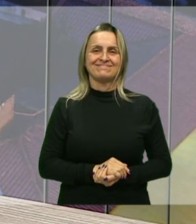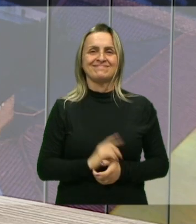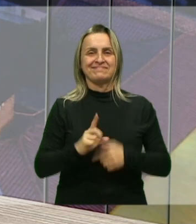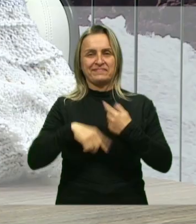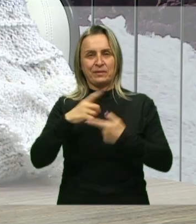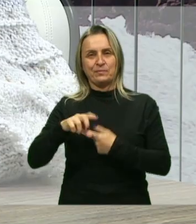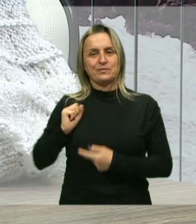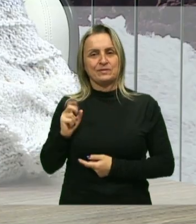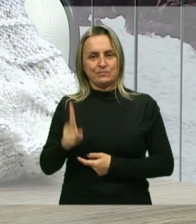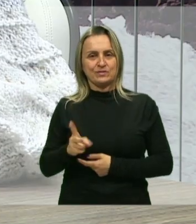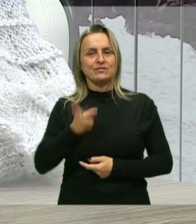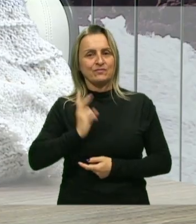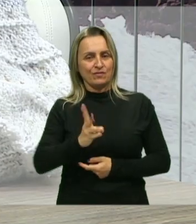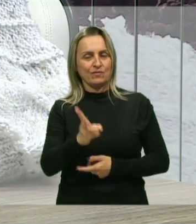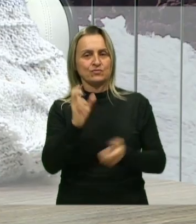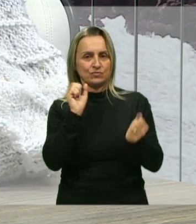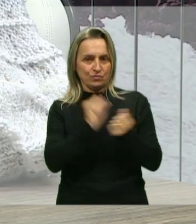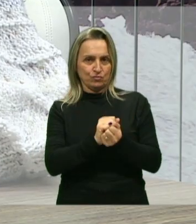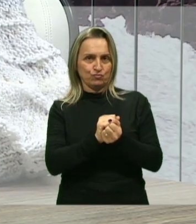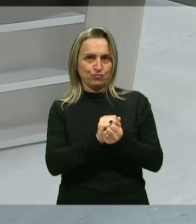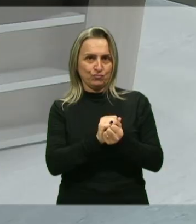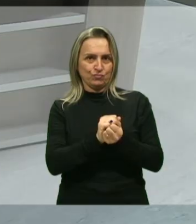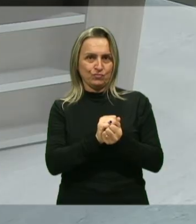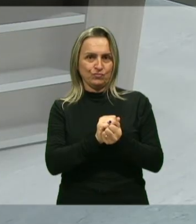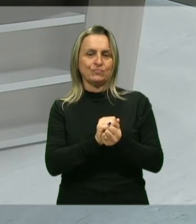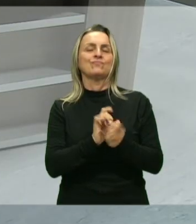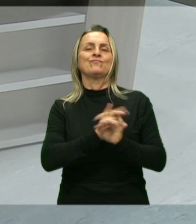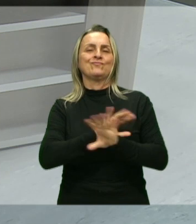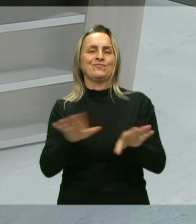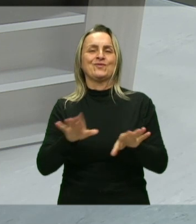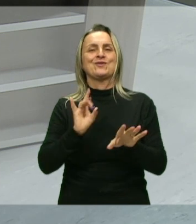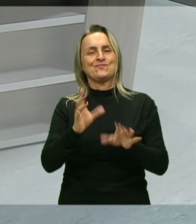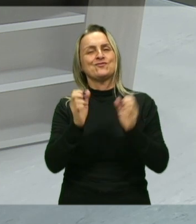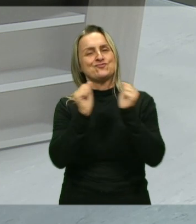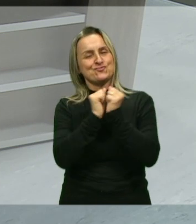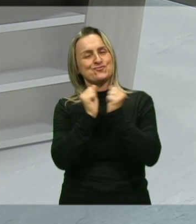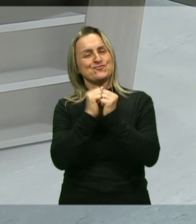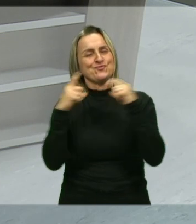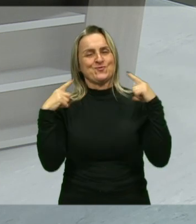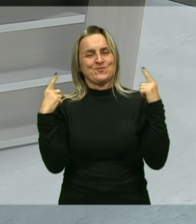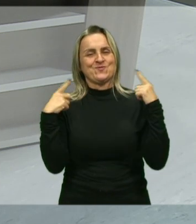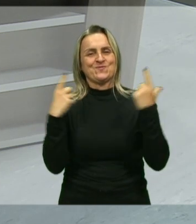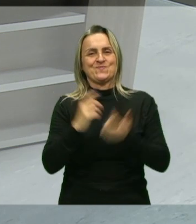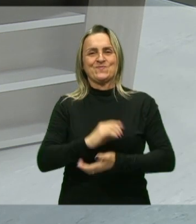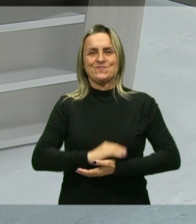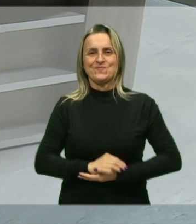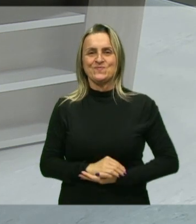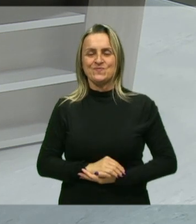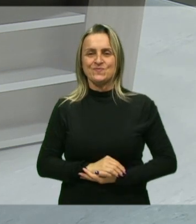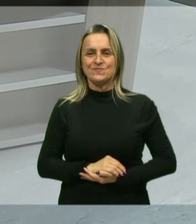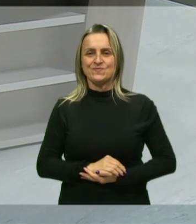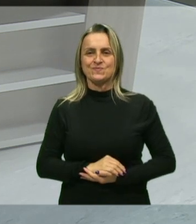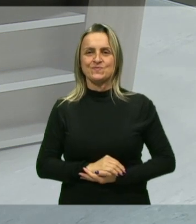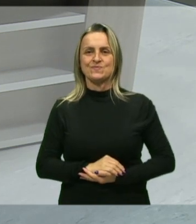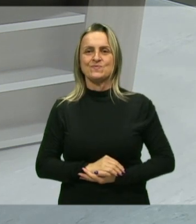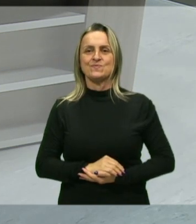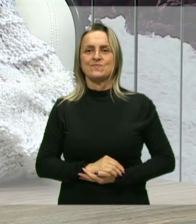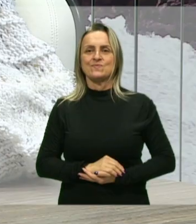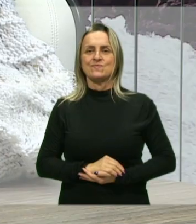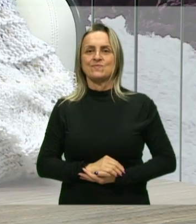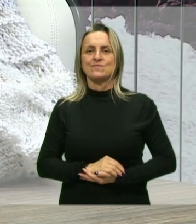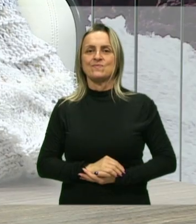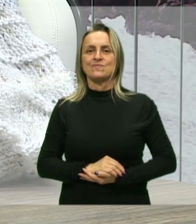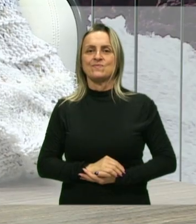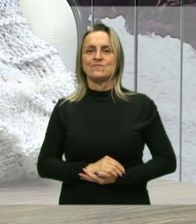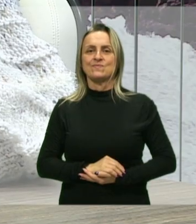vai continuar contigo, só não vai trabalhar mais. Não vai trabalhar mais. É só lazer, né? Só lazer. É assim que tem que